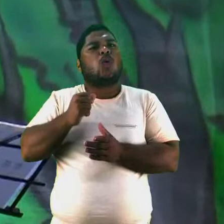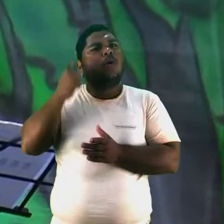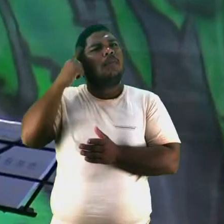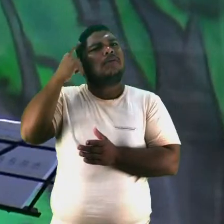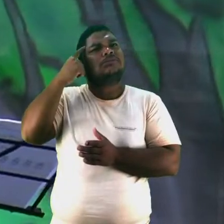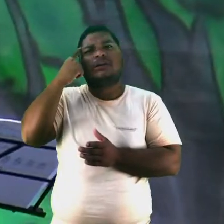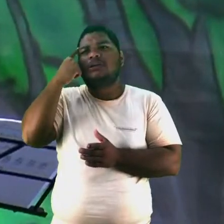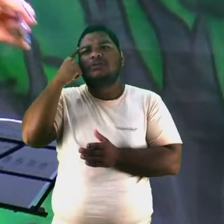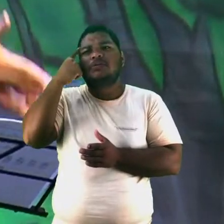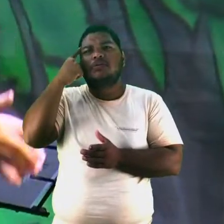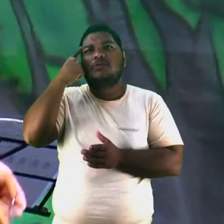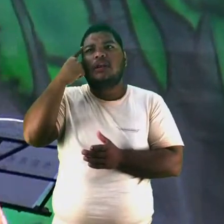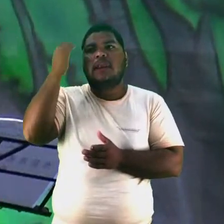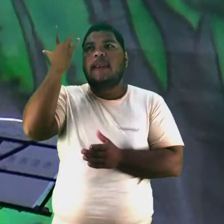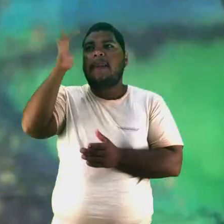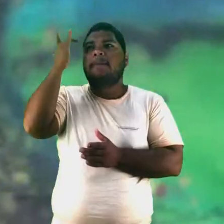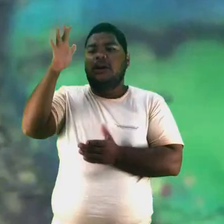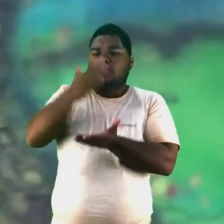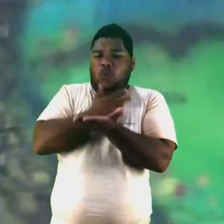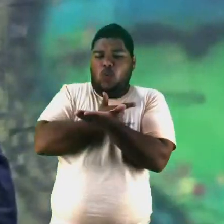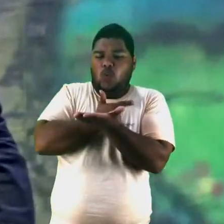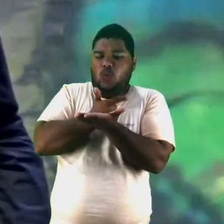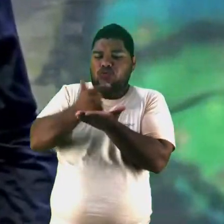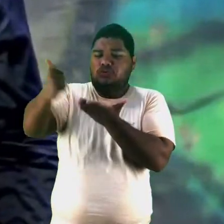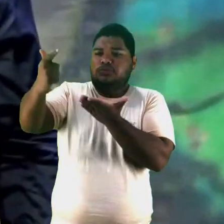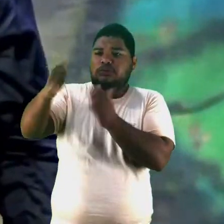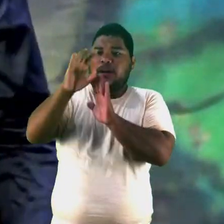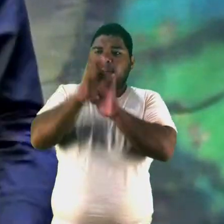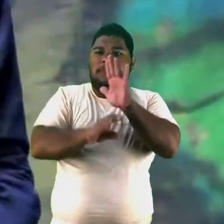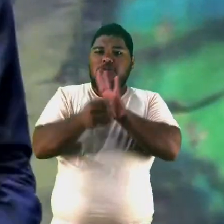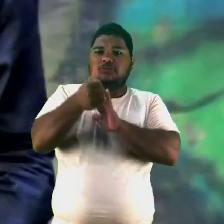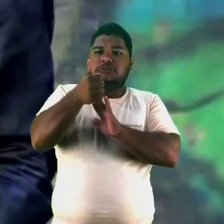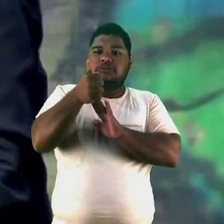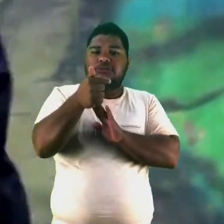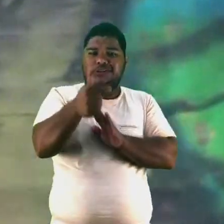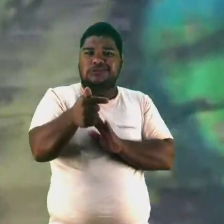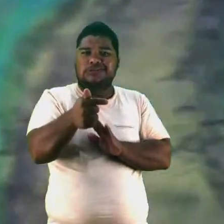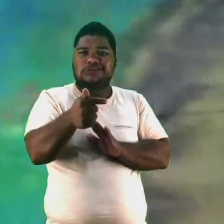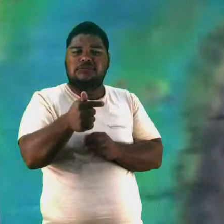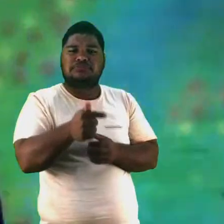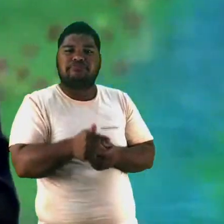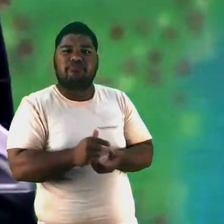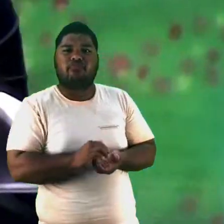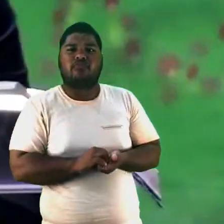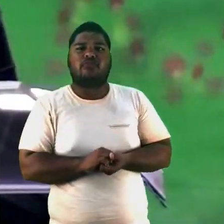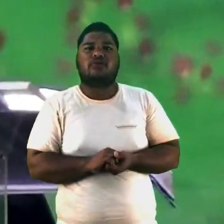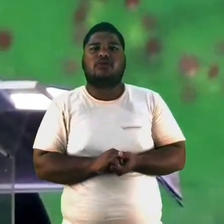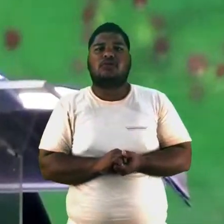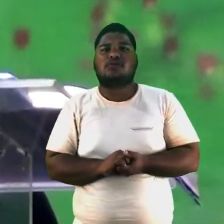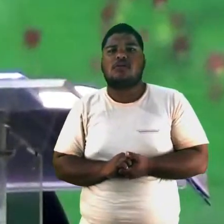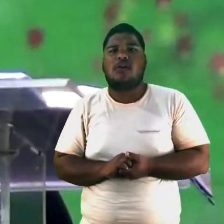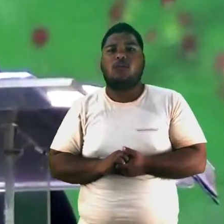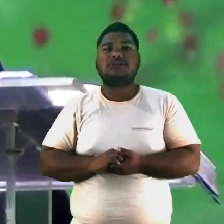7. Quando Deus criou o homem, e Deus fez da terra,